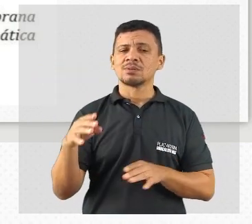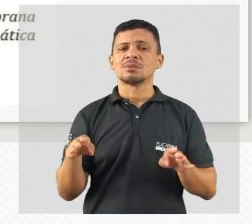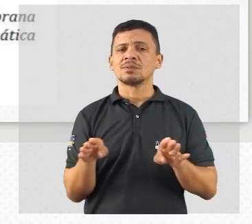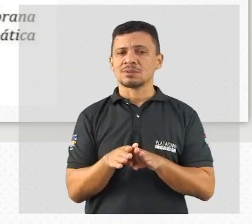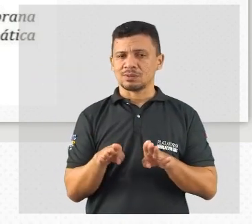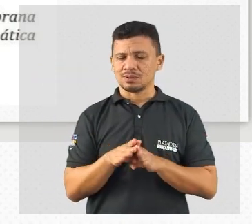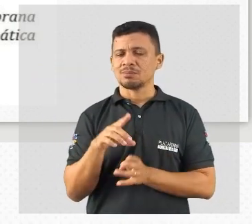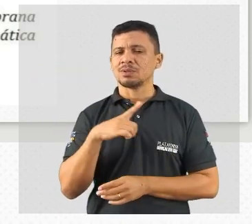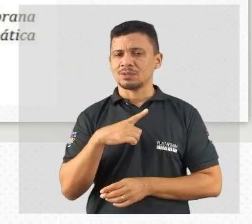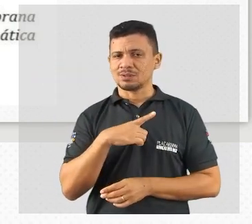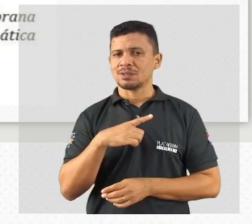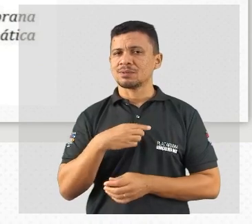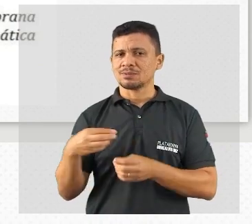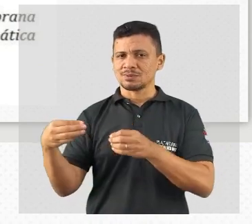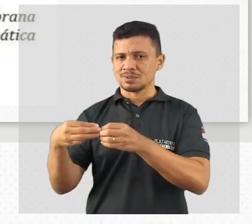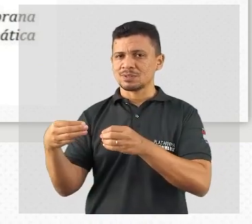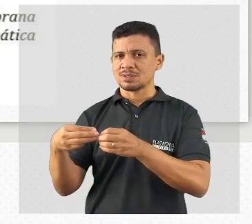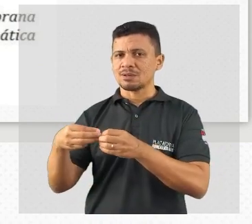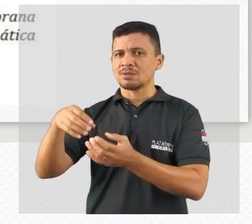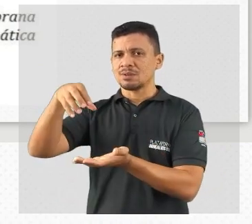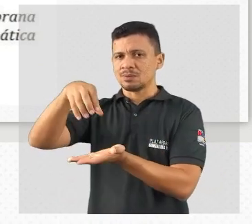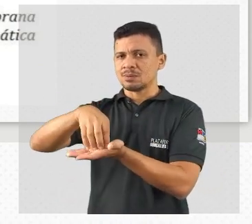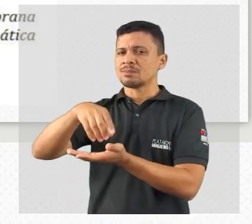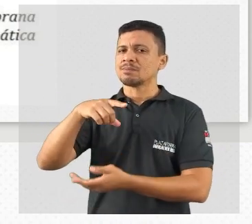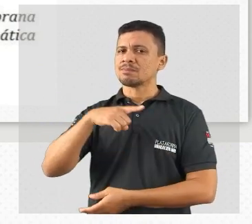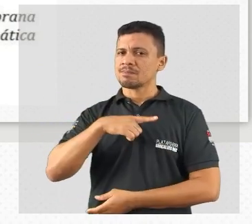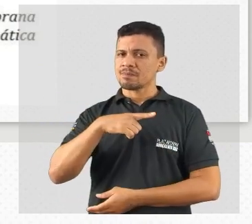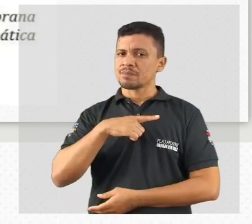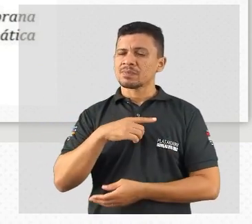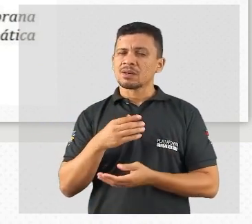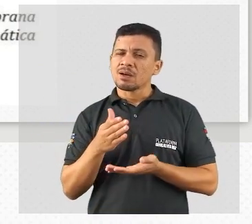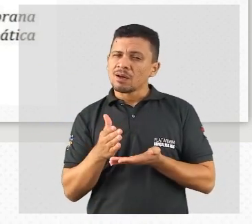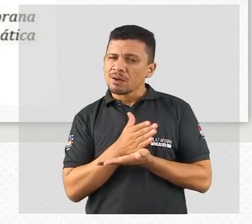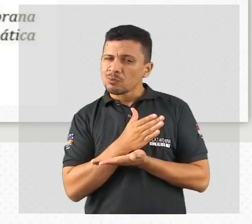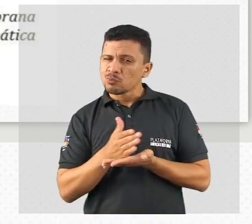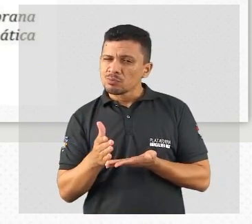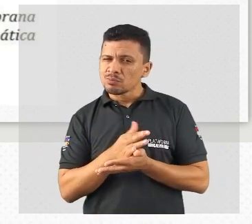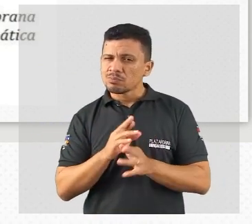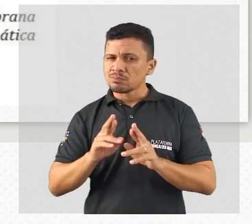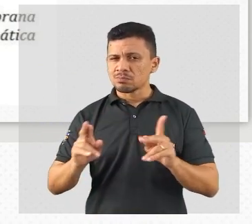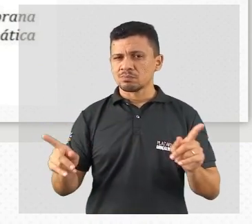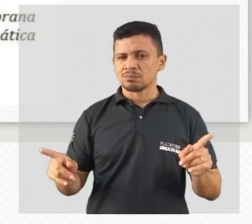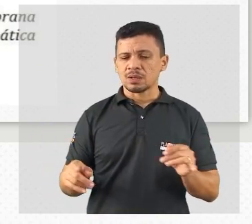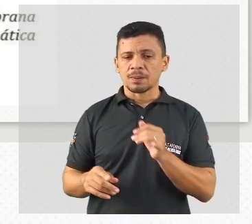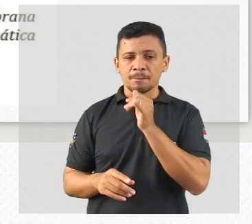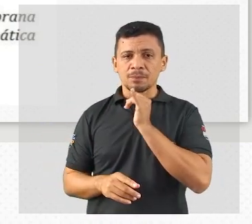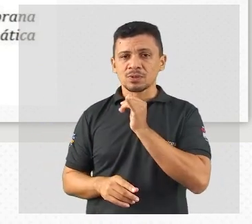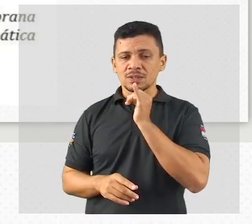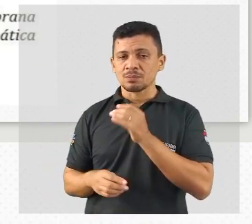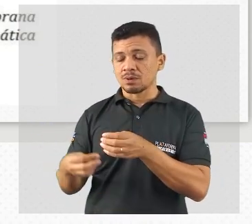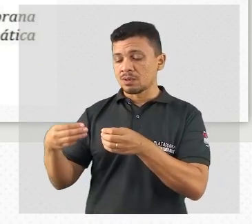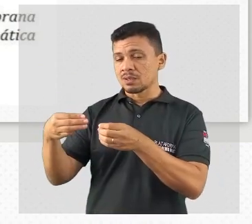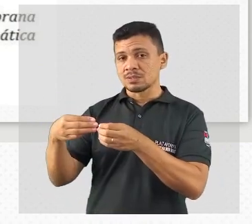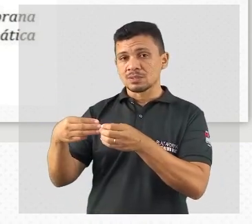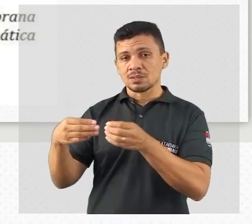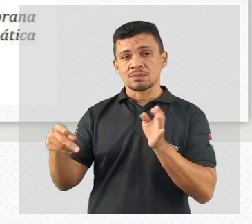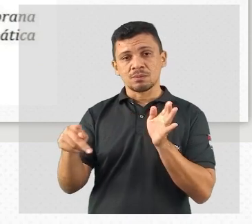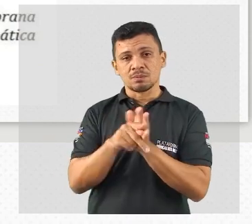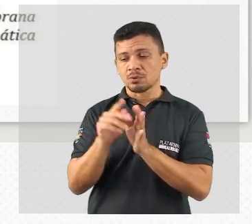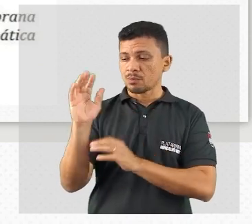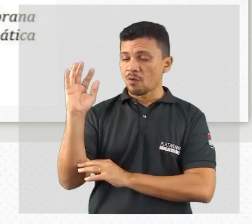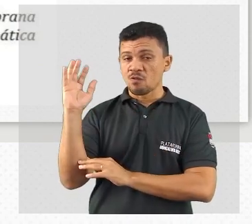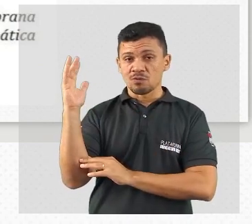também possuem células eucariontes, tá? Com algumas diferenças, né? Por exemplo, a célula vegetal, a célula